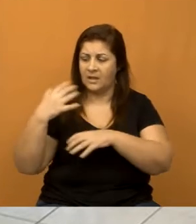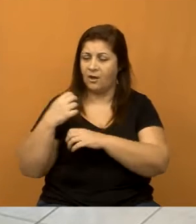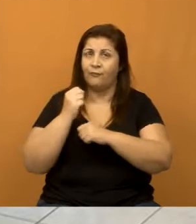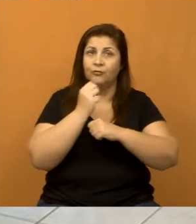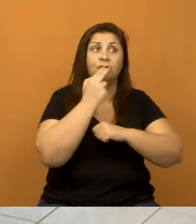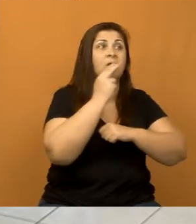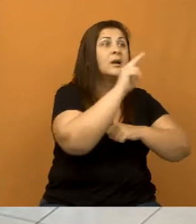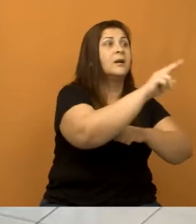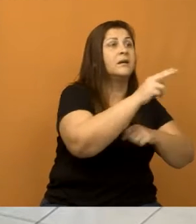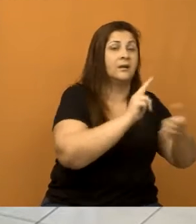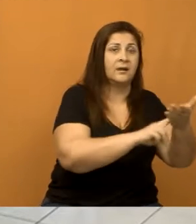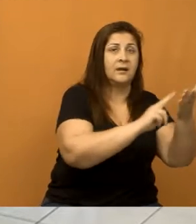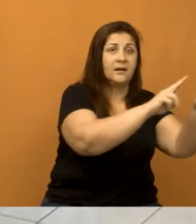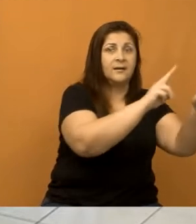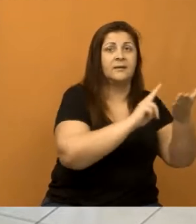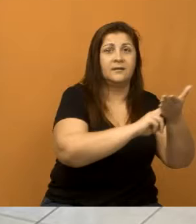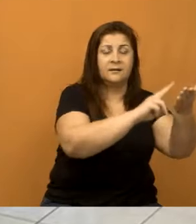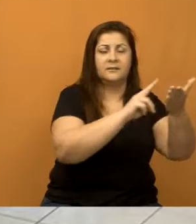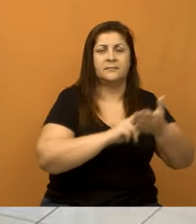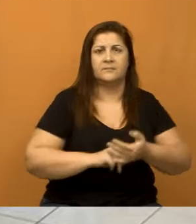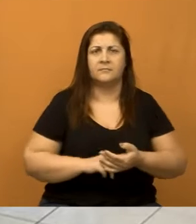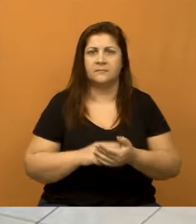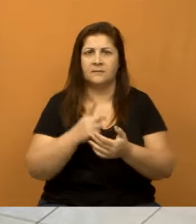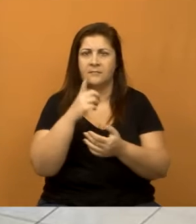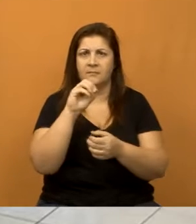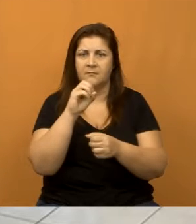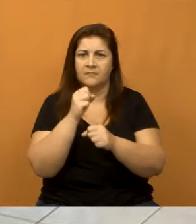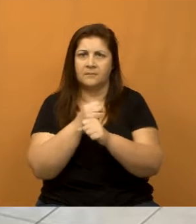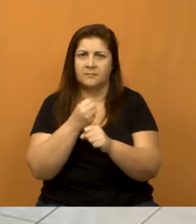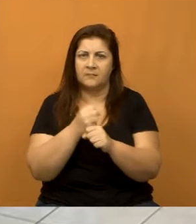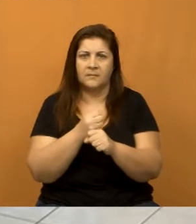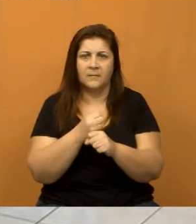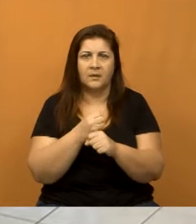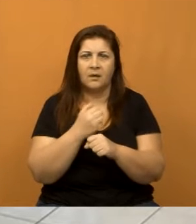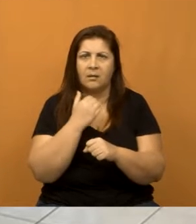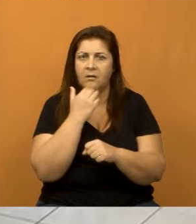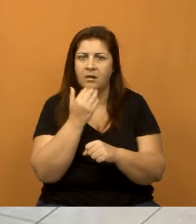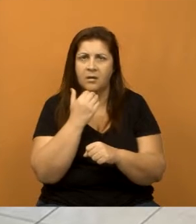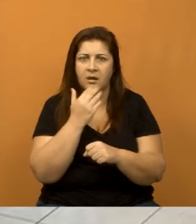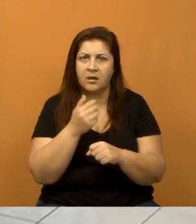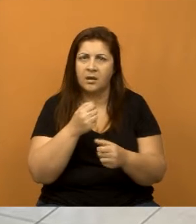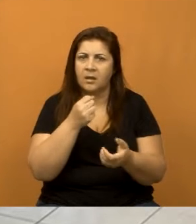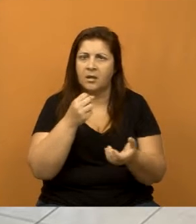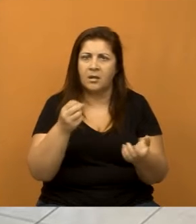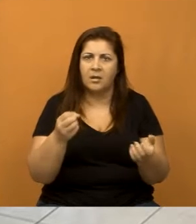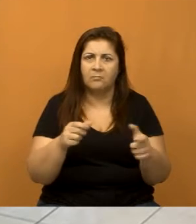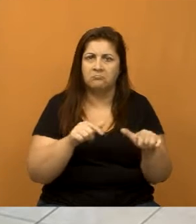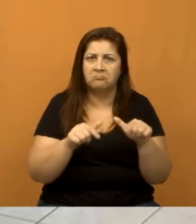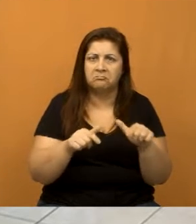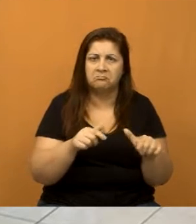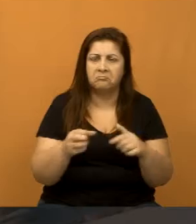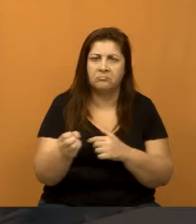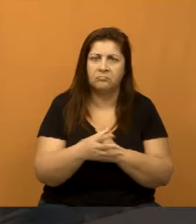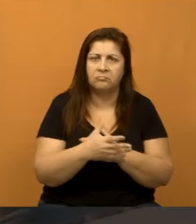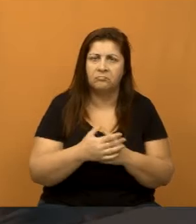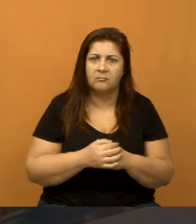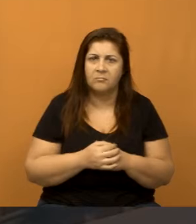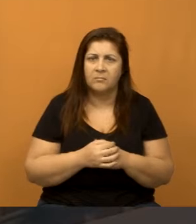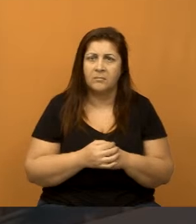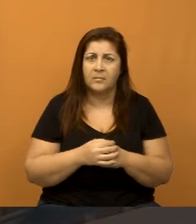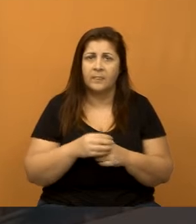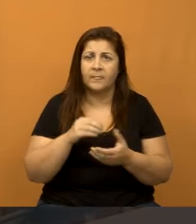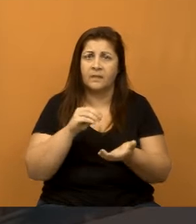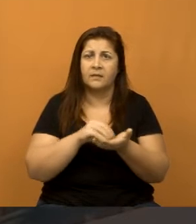funcionários. Faz 10 anos que o Correio não contrata ninguém. A defasagem está muito grande, 50 pessoas a